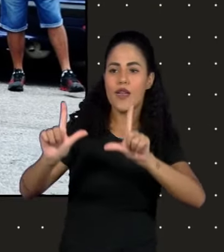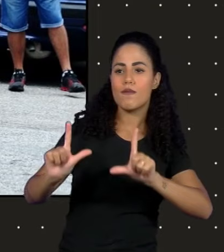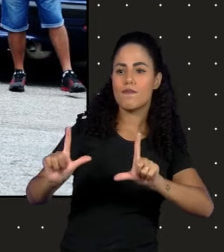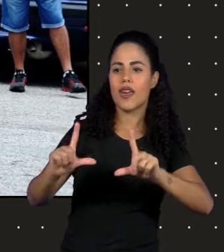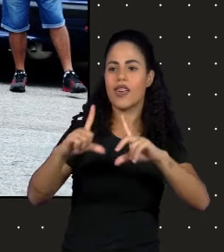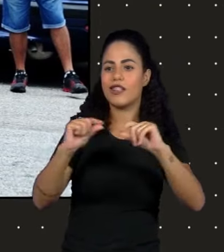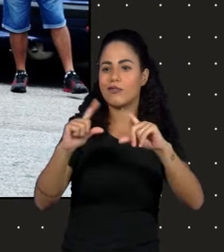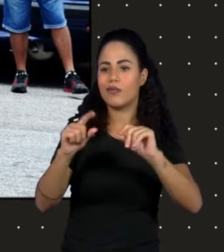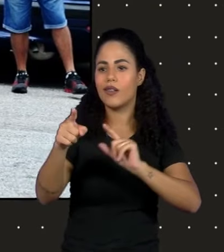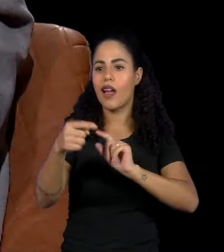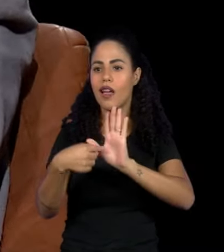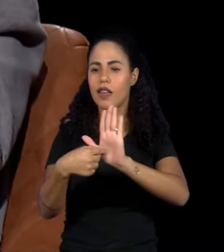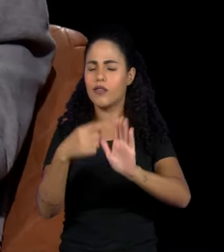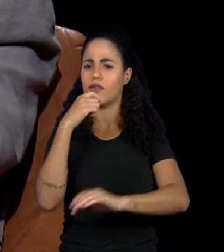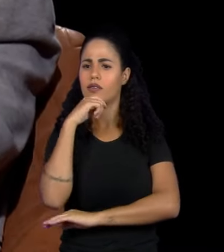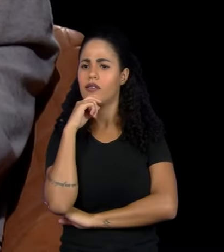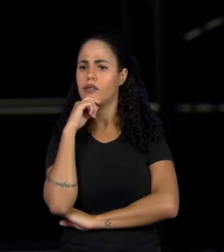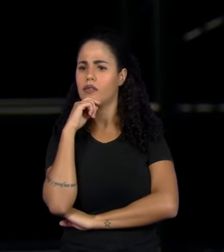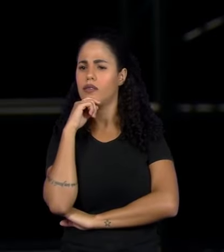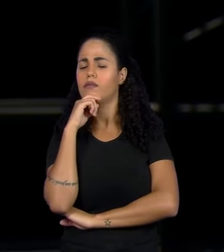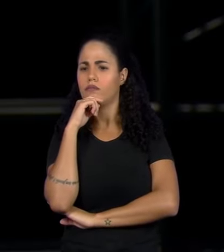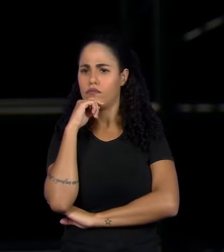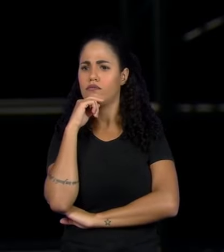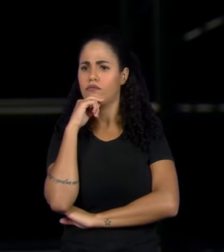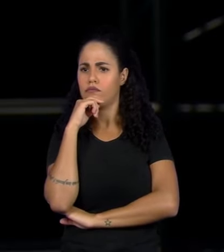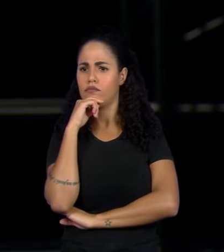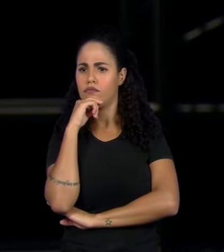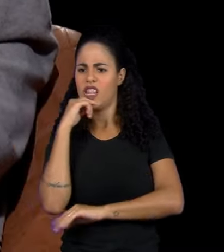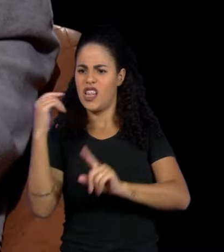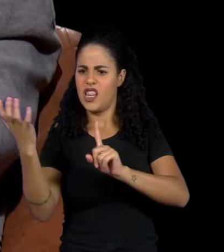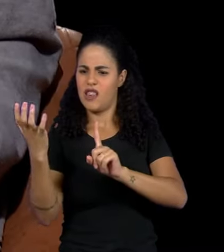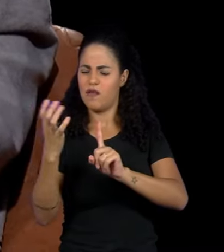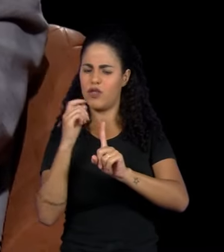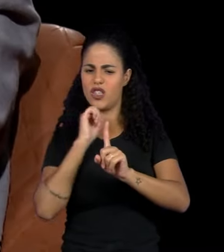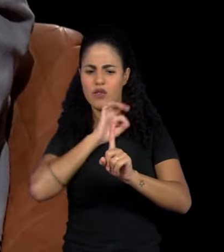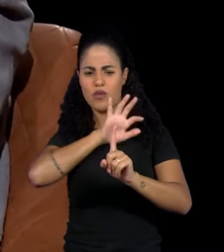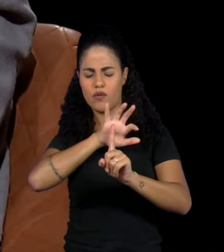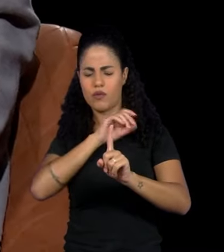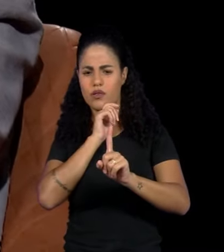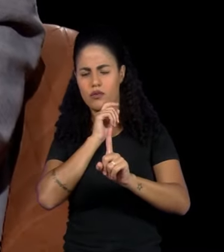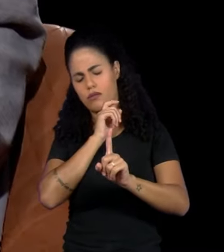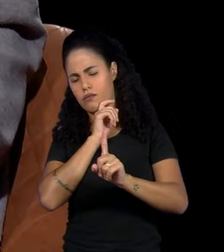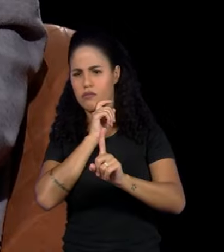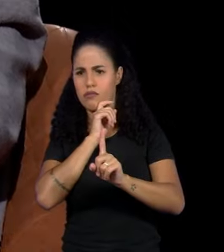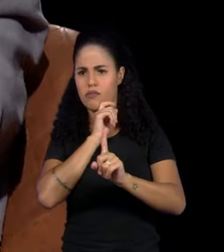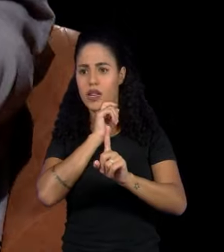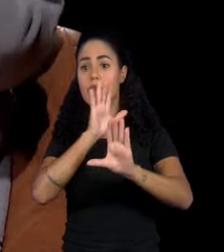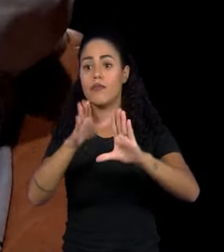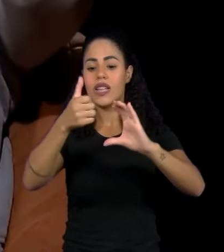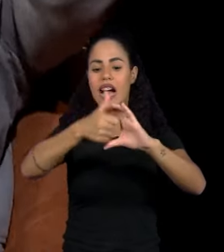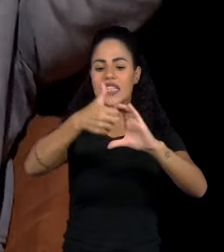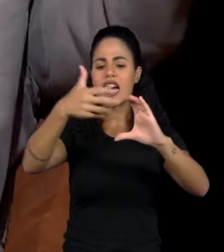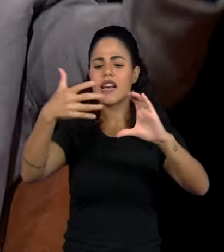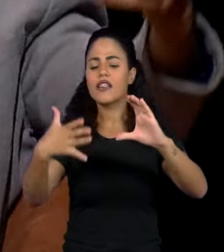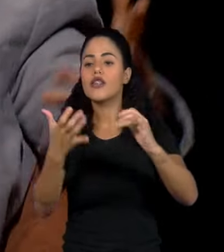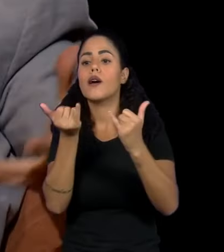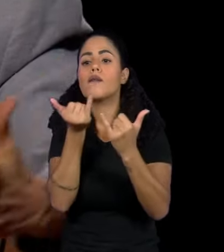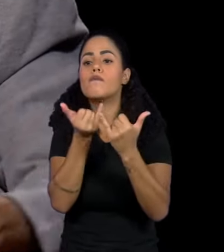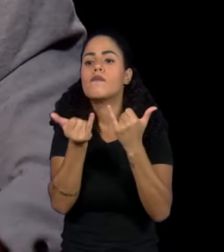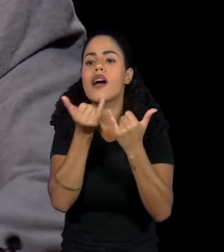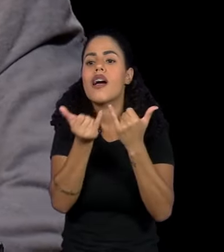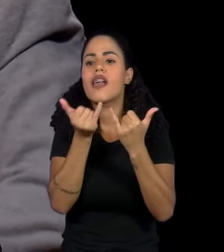dois não se auto-influenciaram, né? Mas são determinadas características que fazem parte de